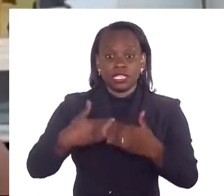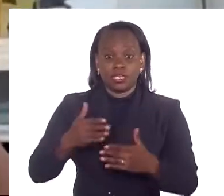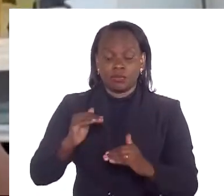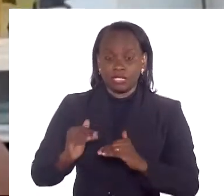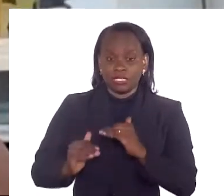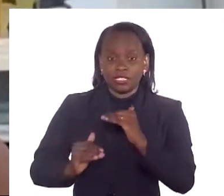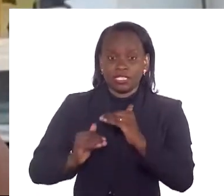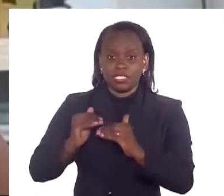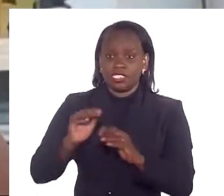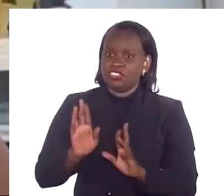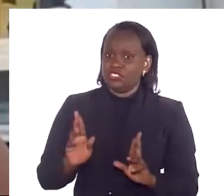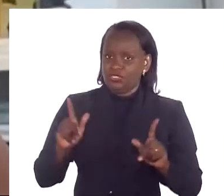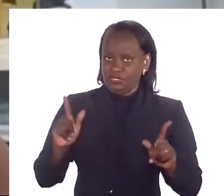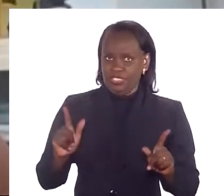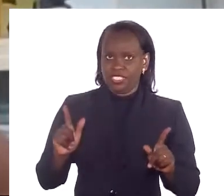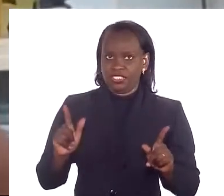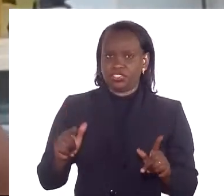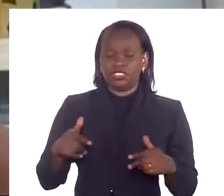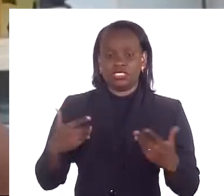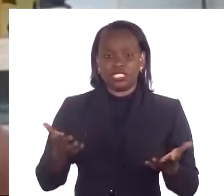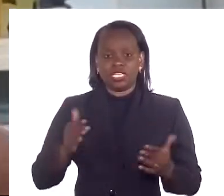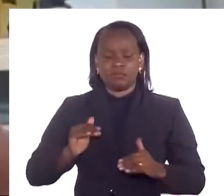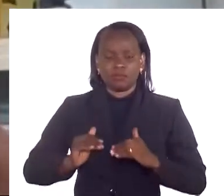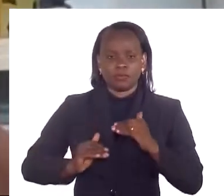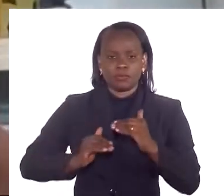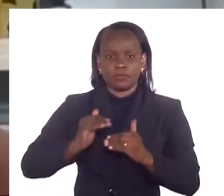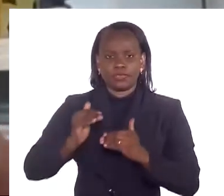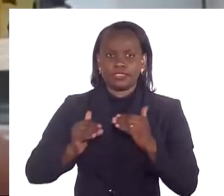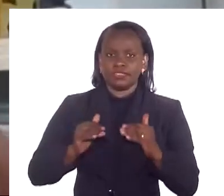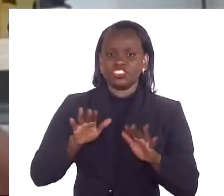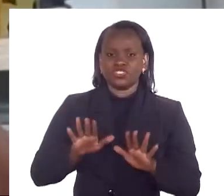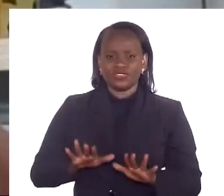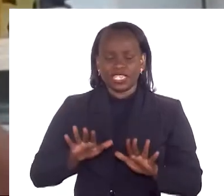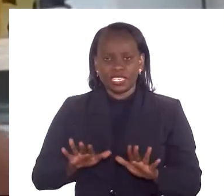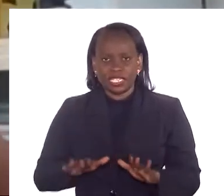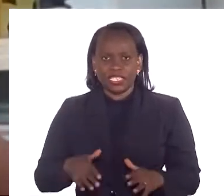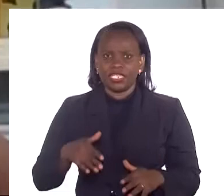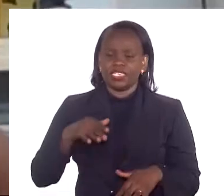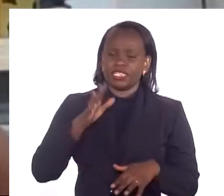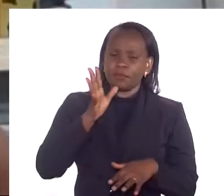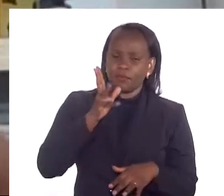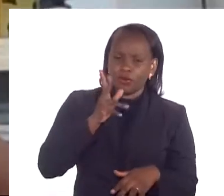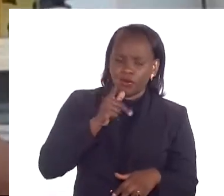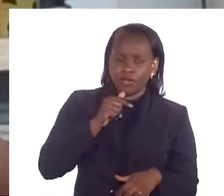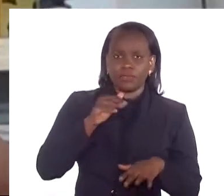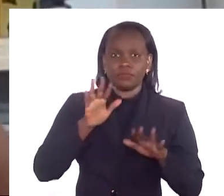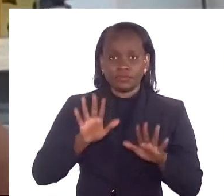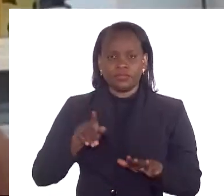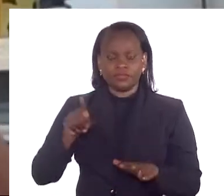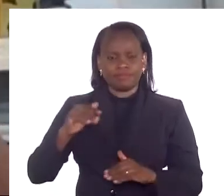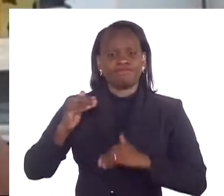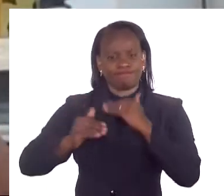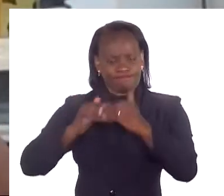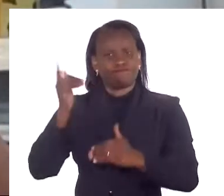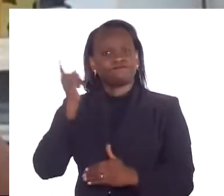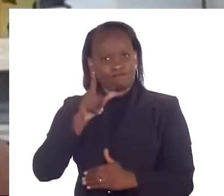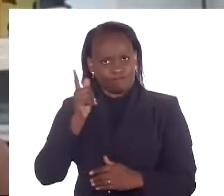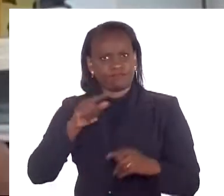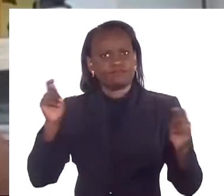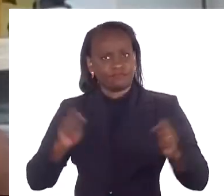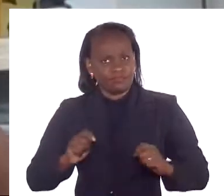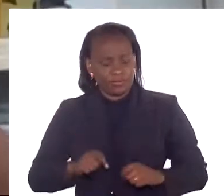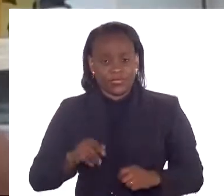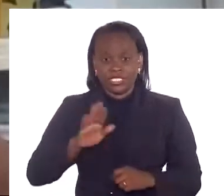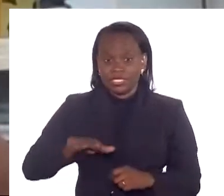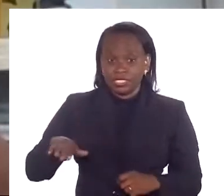ter um desenvolvimento atípico, né? Então, elas vão se desenvolver de uma maneira devagar, de uma maneira mais lenta, mas elas têm desenvolvimento,